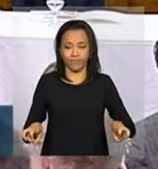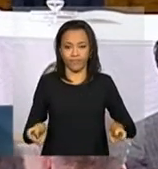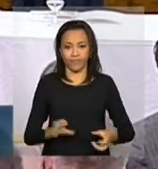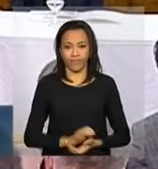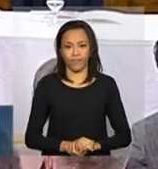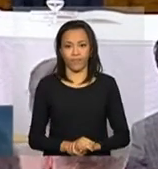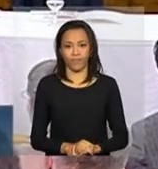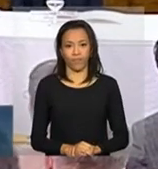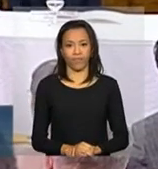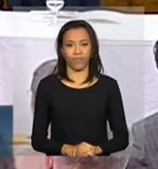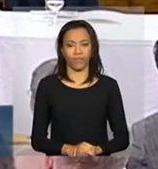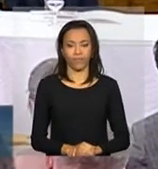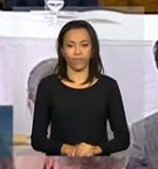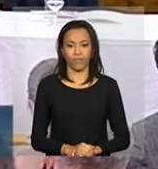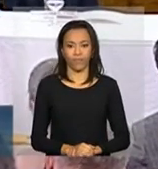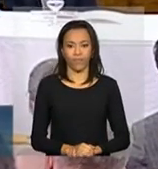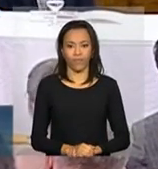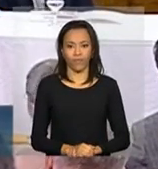Né,